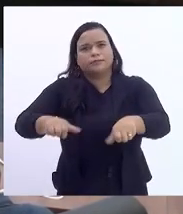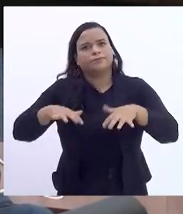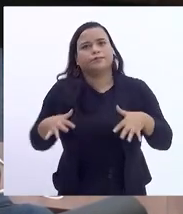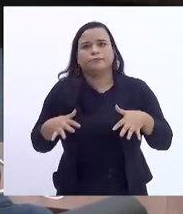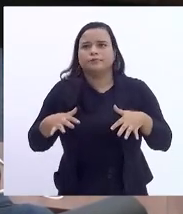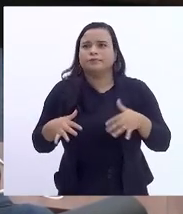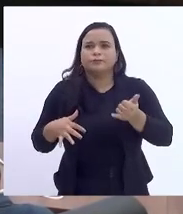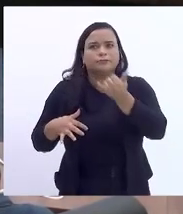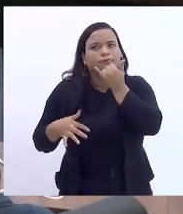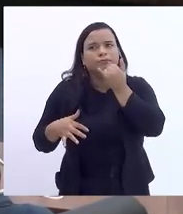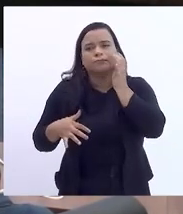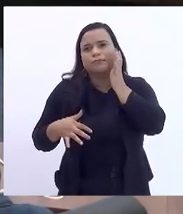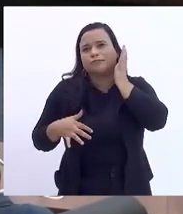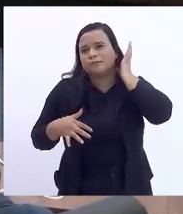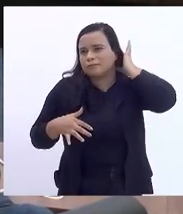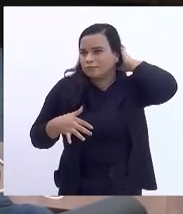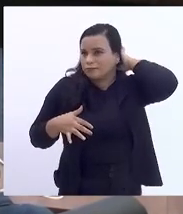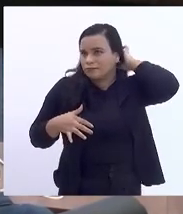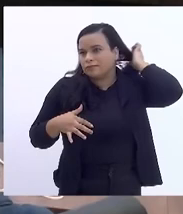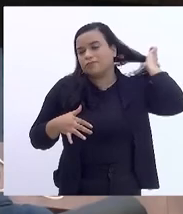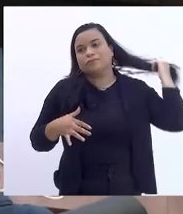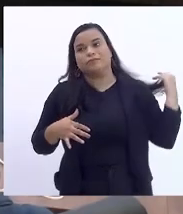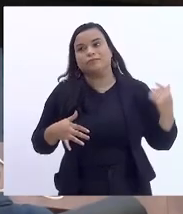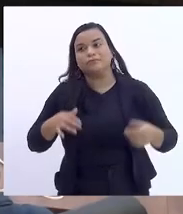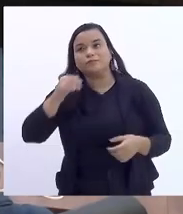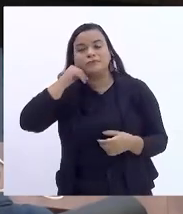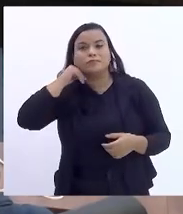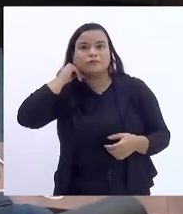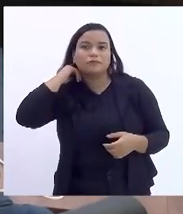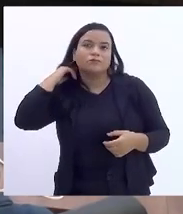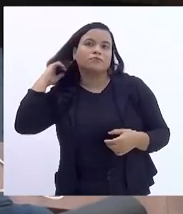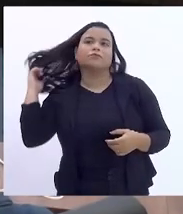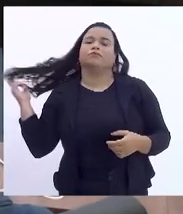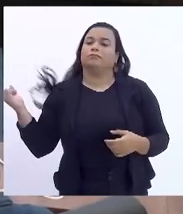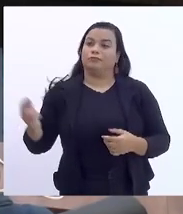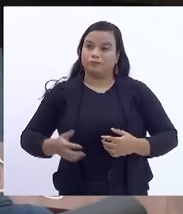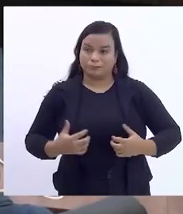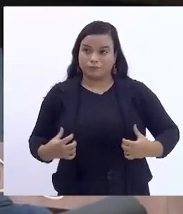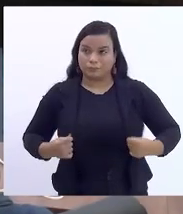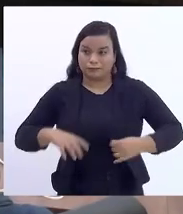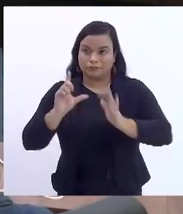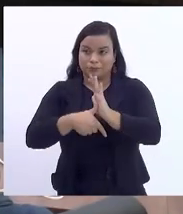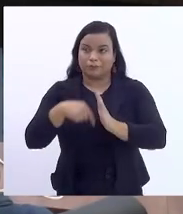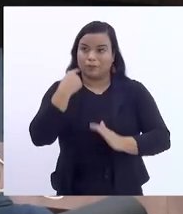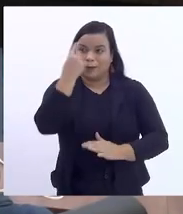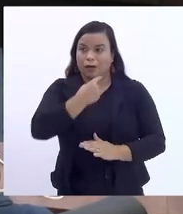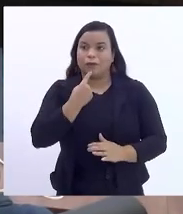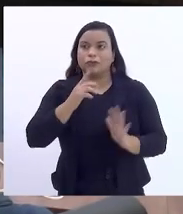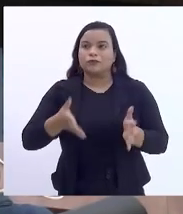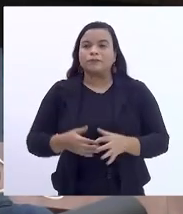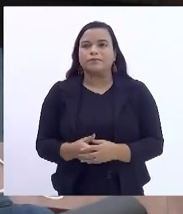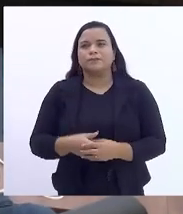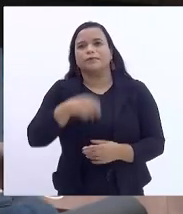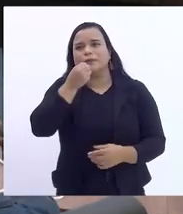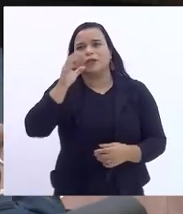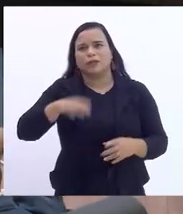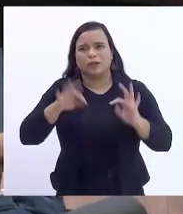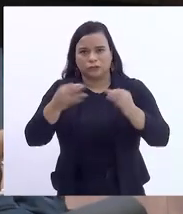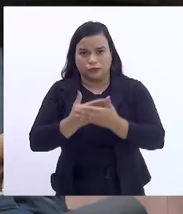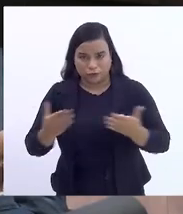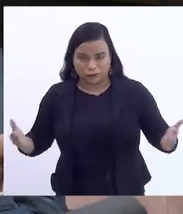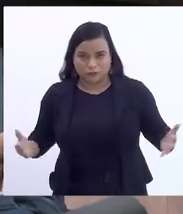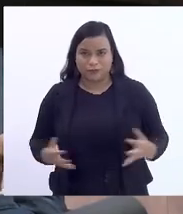depois fica difícil para gente conseguir os espaços a gente passou uma hora Oi boa tarde a